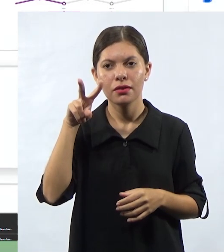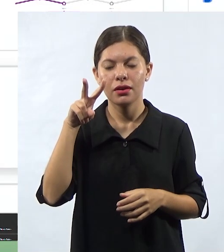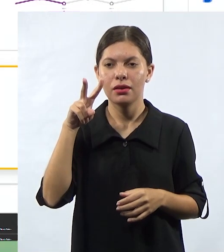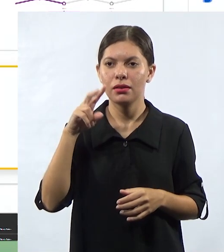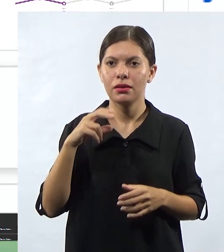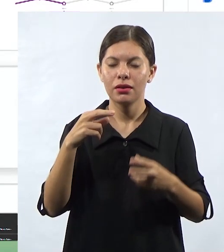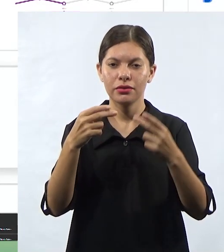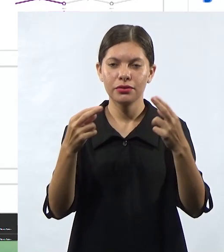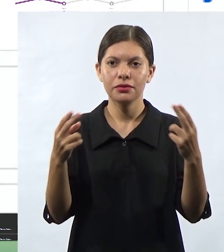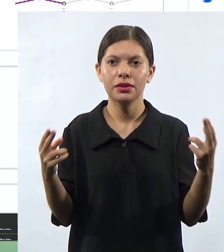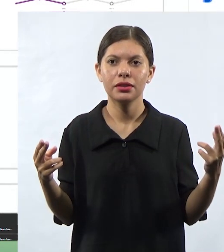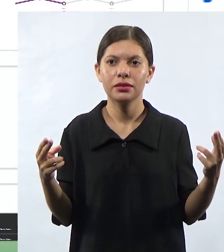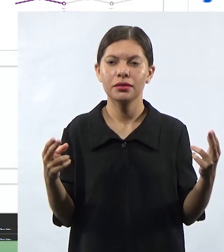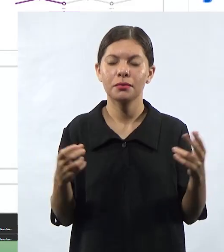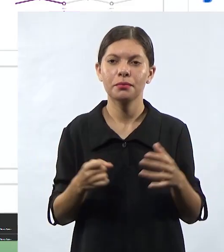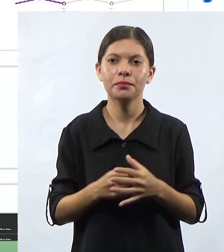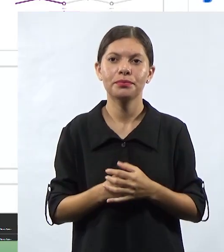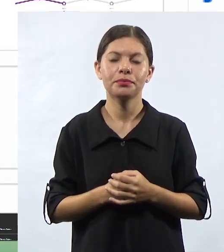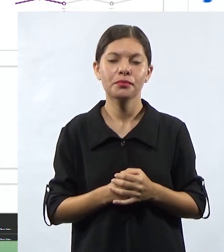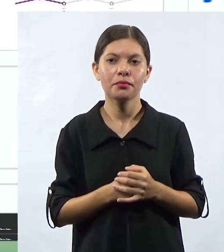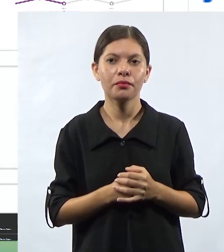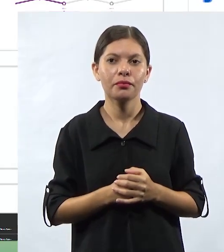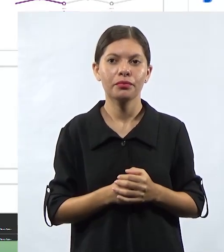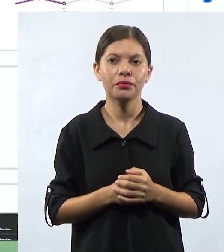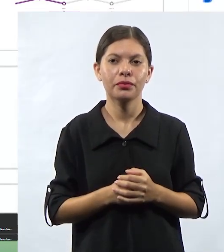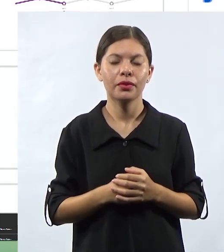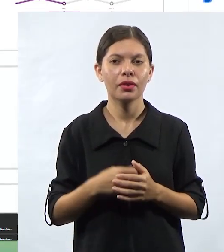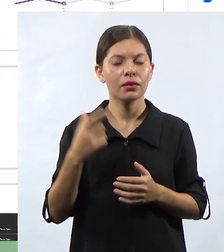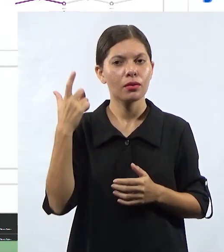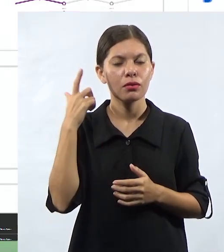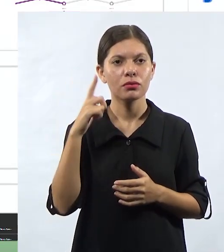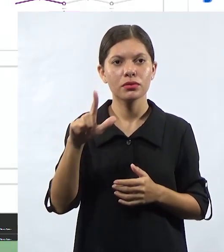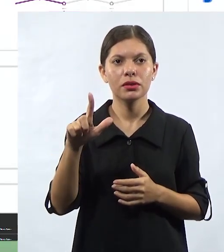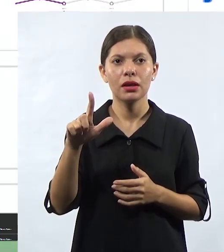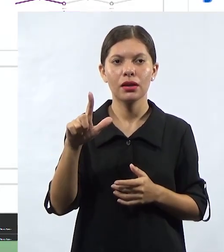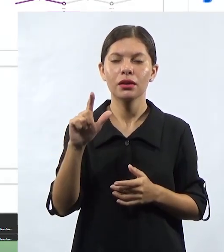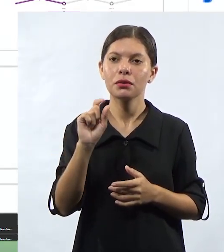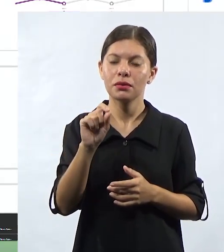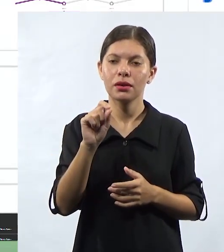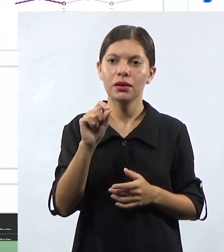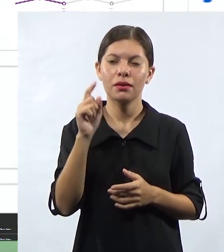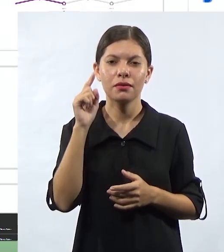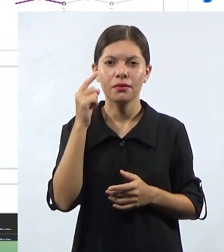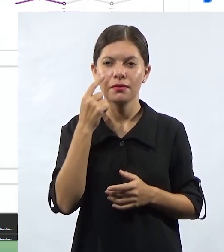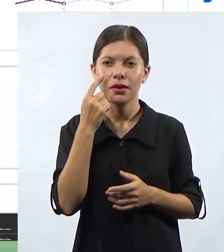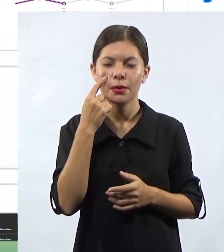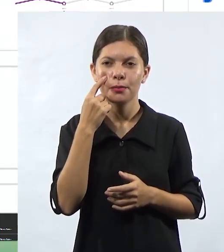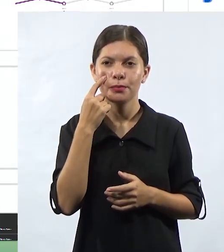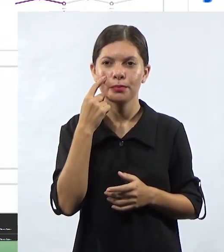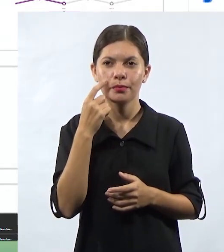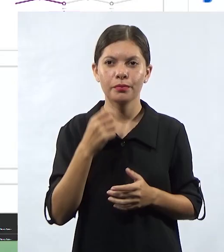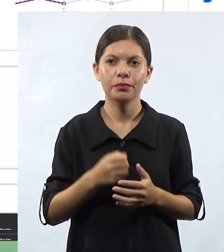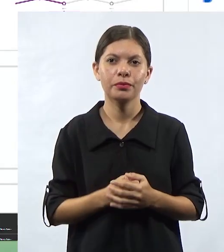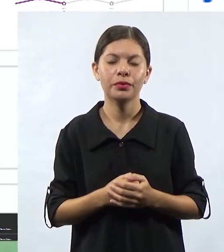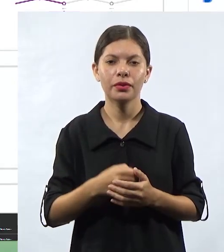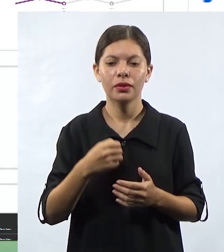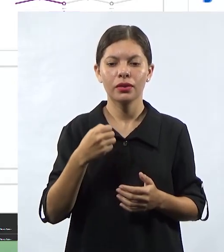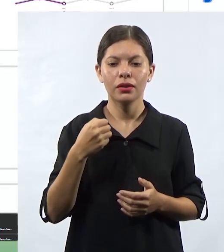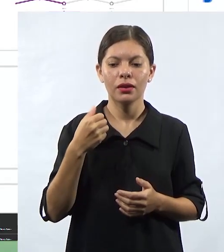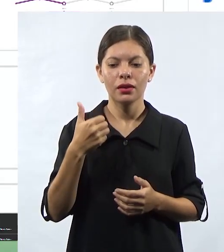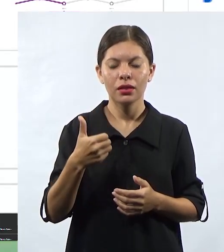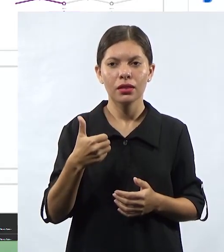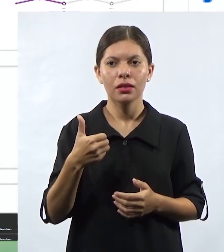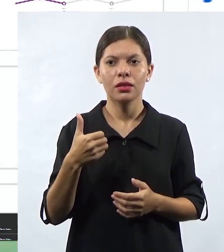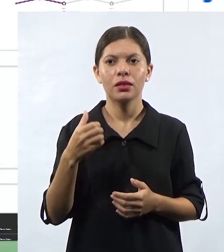uma vertical aqui. Então, ó, a gente consegue aí ver, né, que ela colocou, ó,